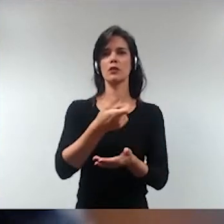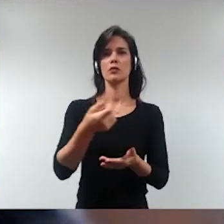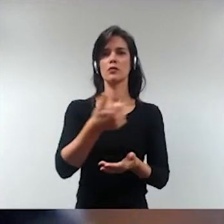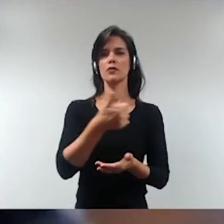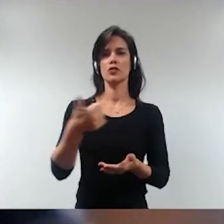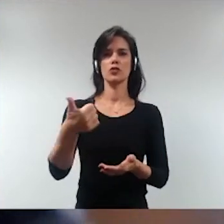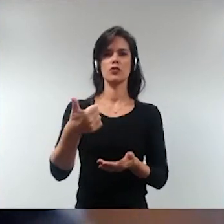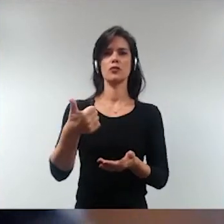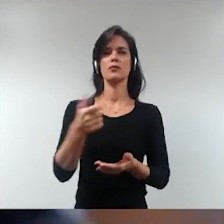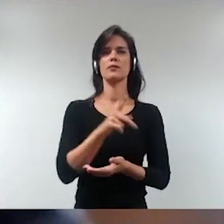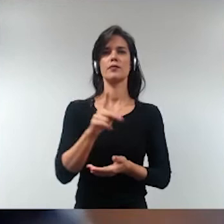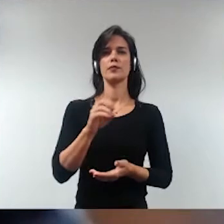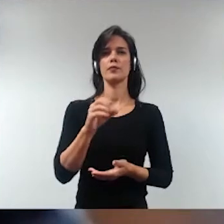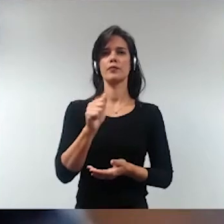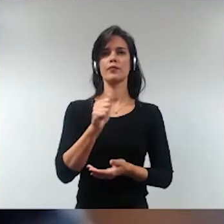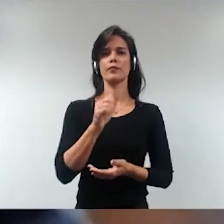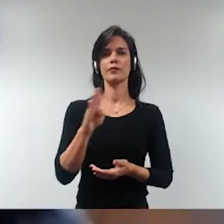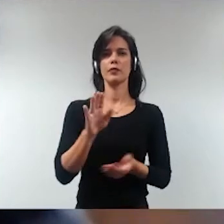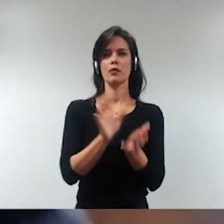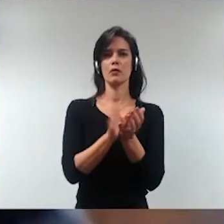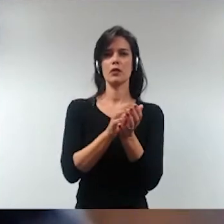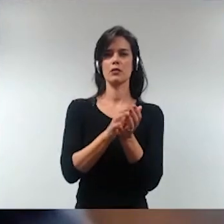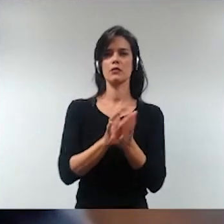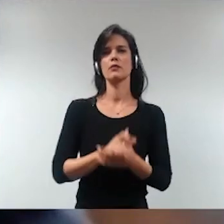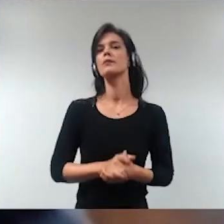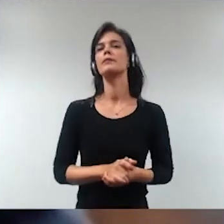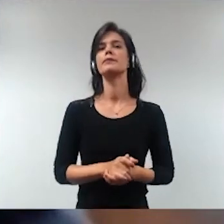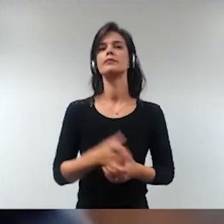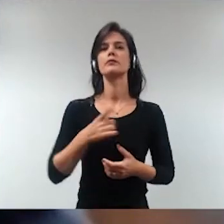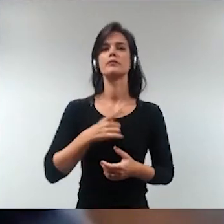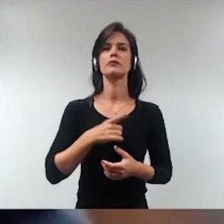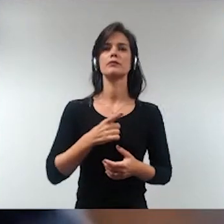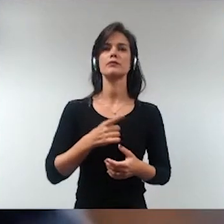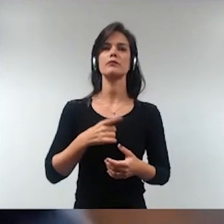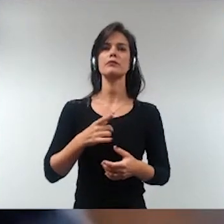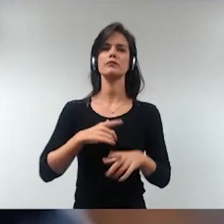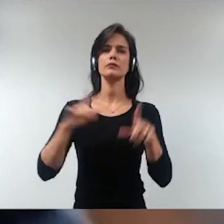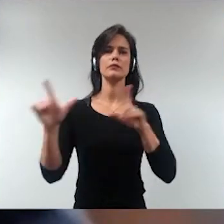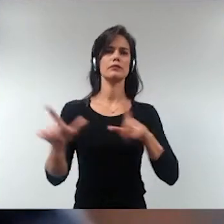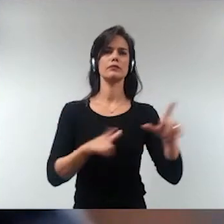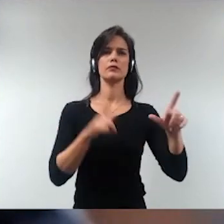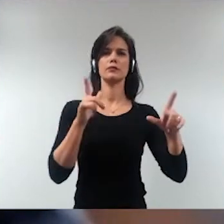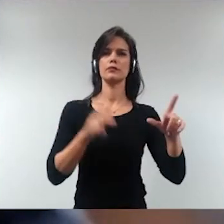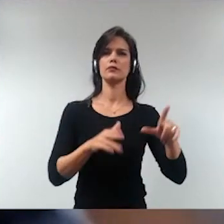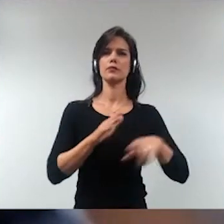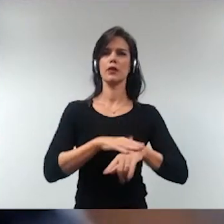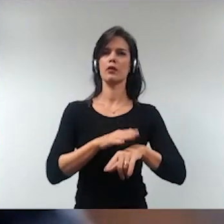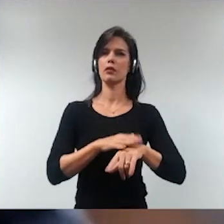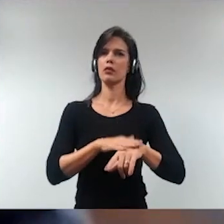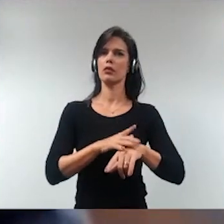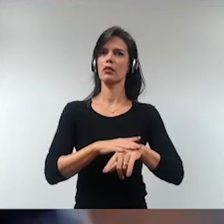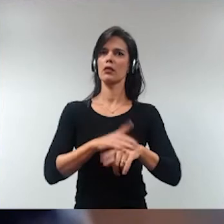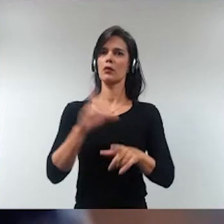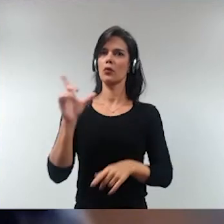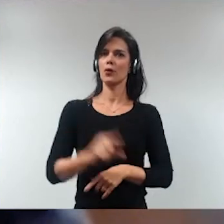2019-2021. Temos aí um painel, como todos os outros, de um período curto,